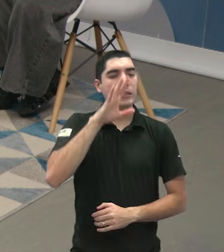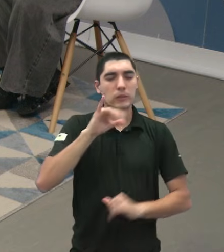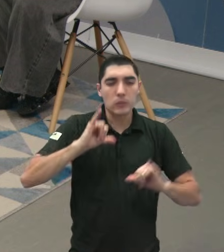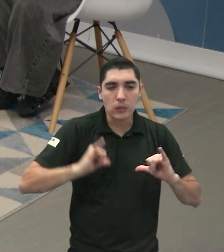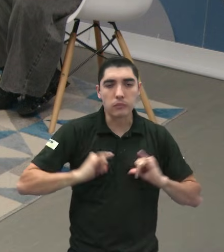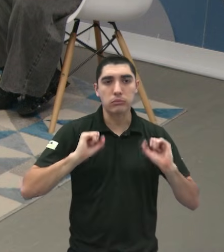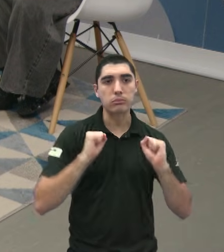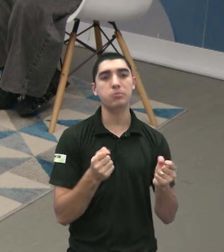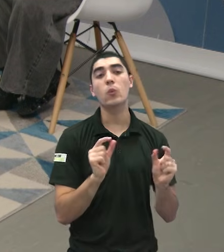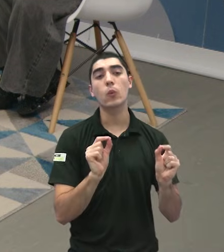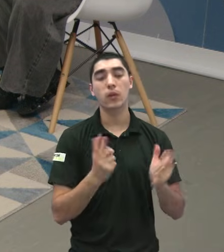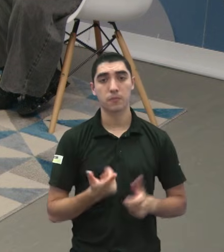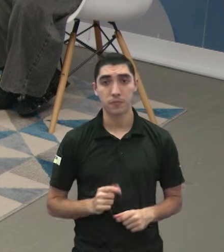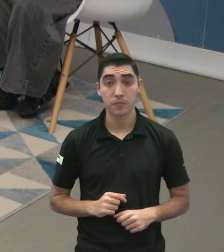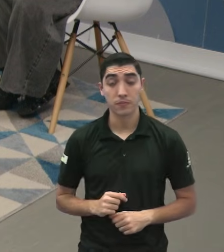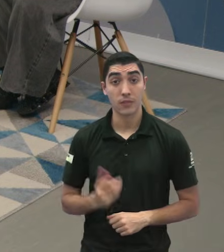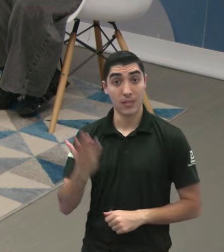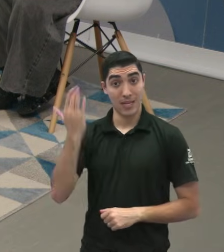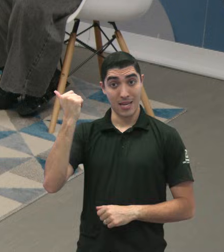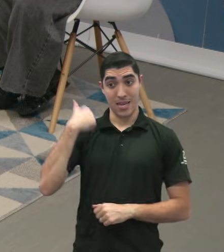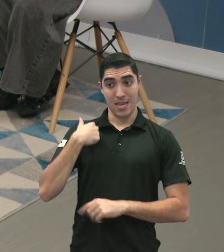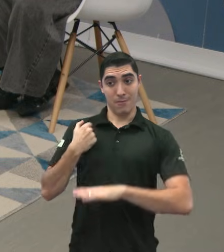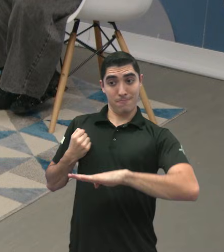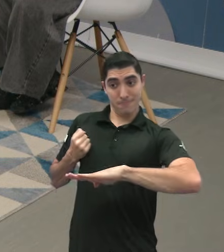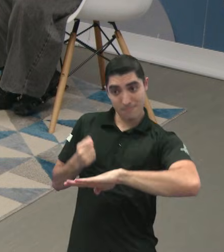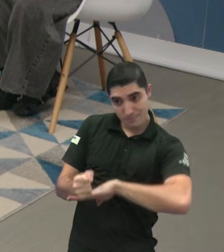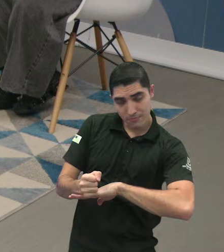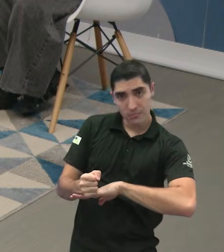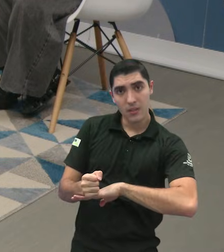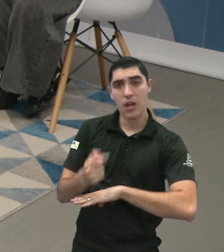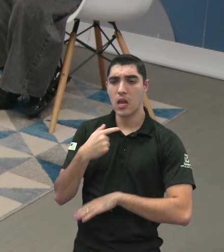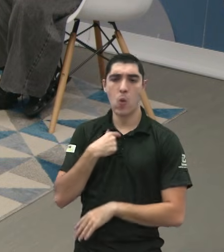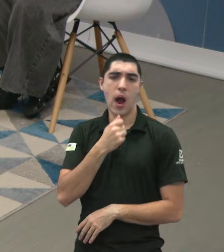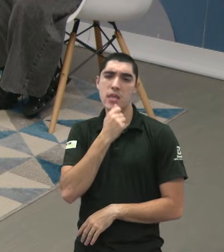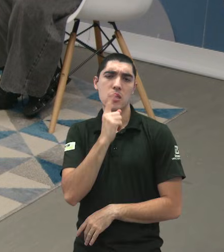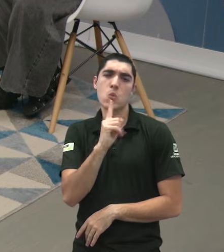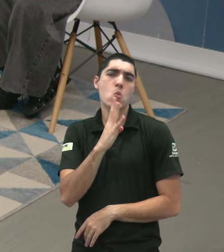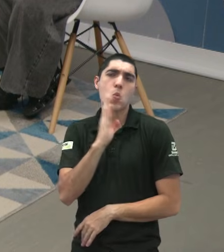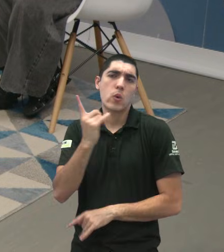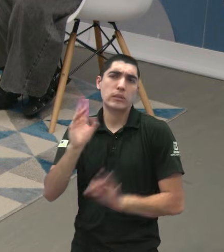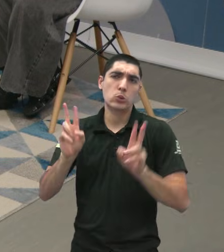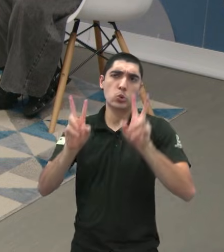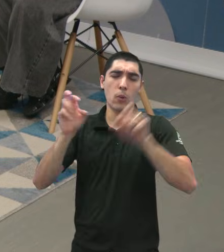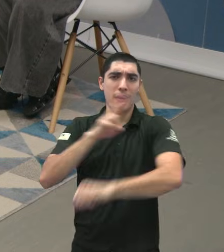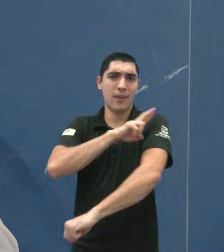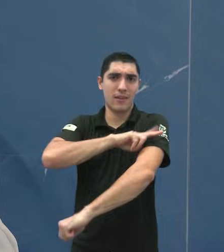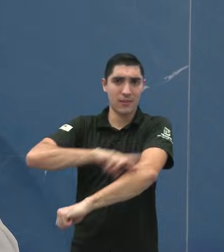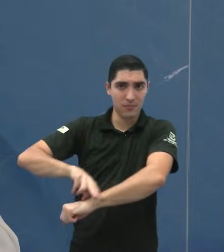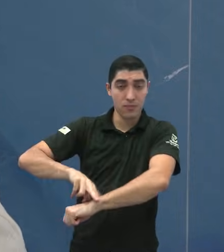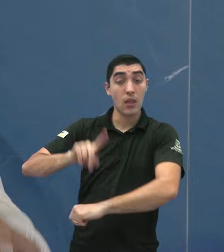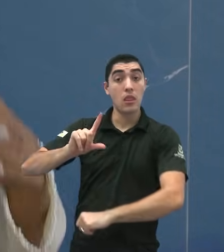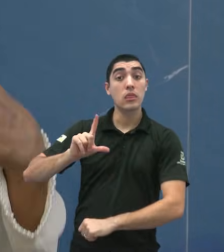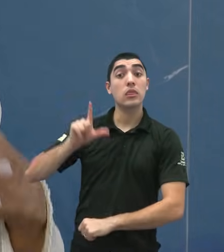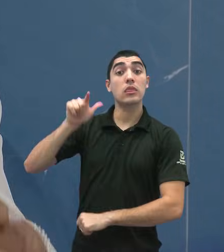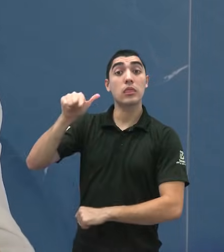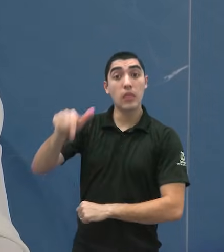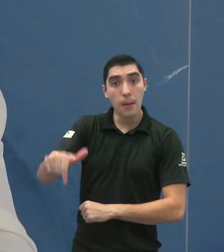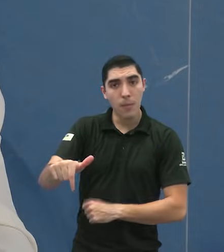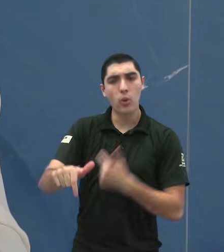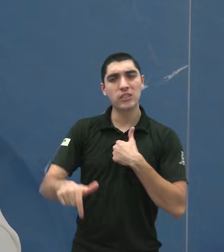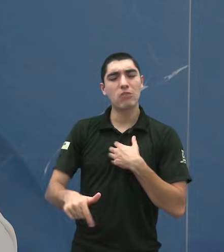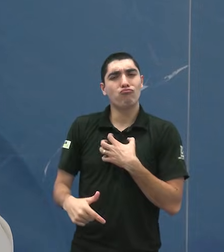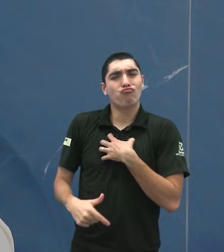Bom, quando eu entrei na área, eu ainda não estava racializada. Eu comecei a racializar depois,